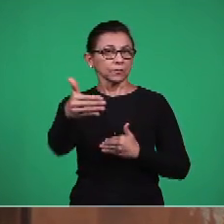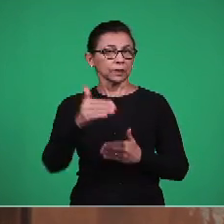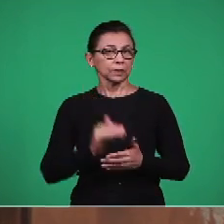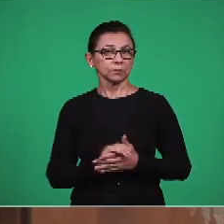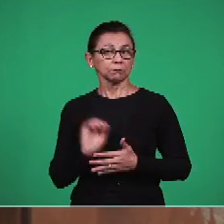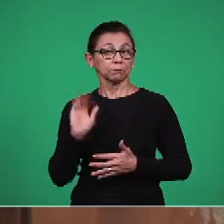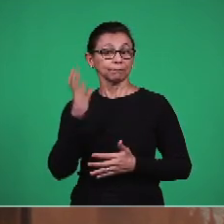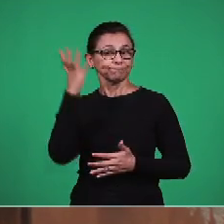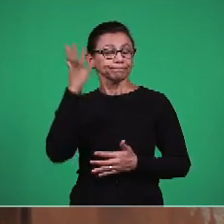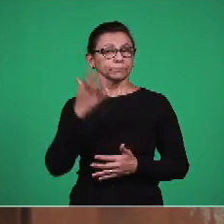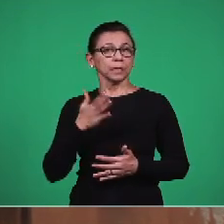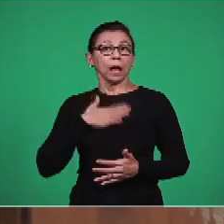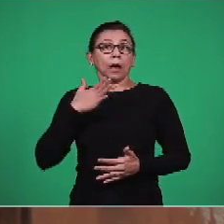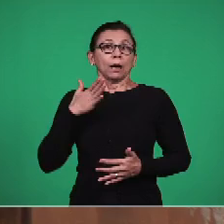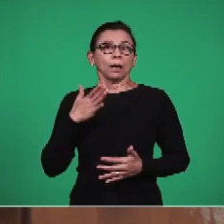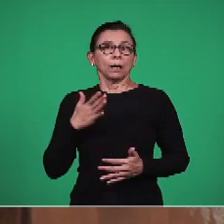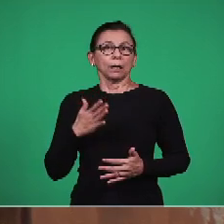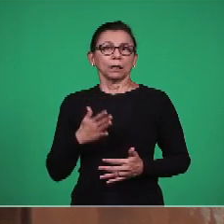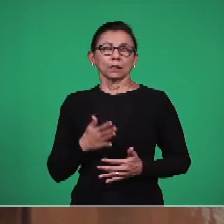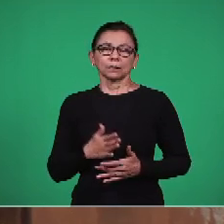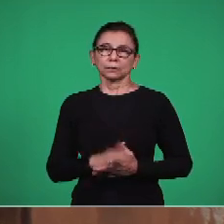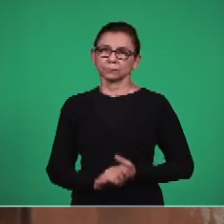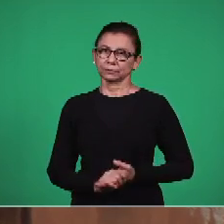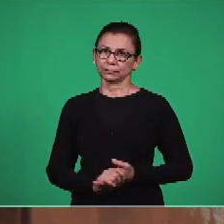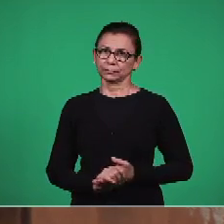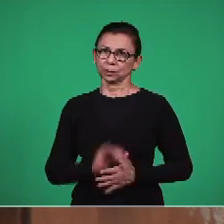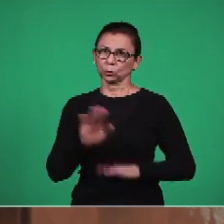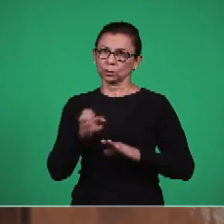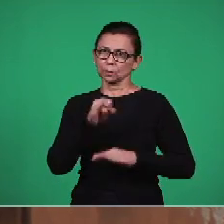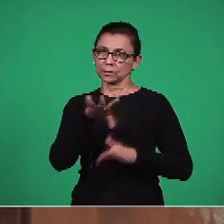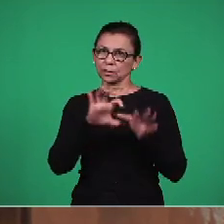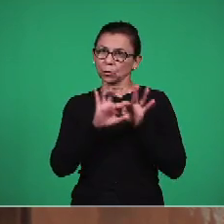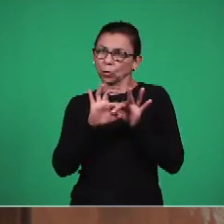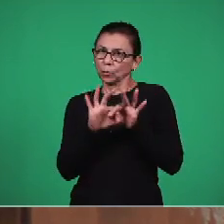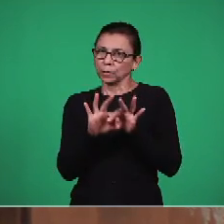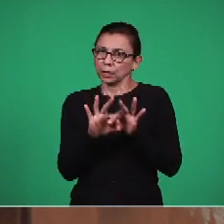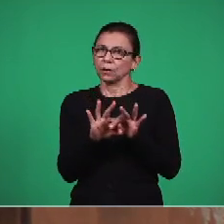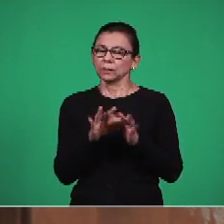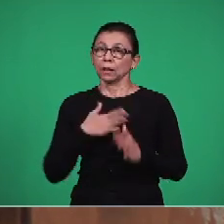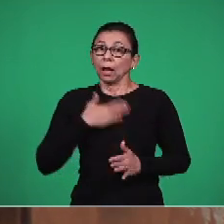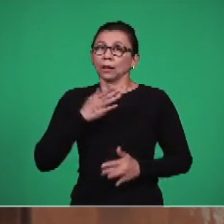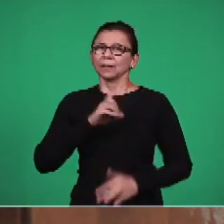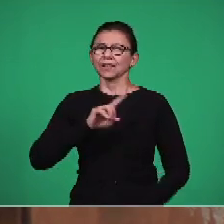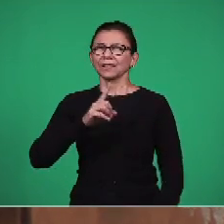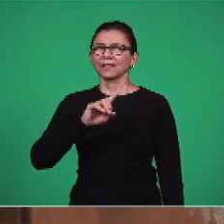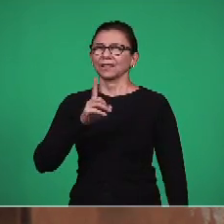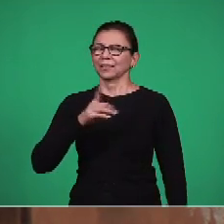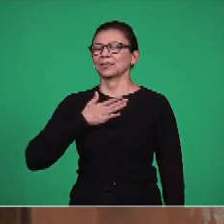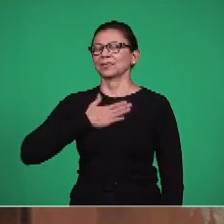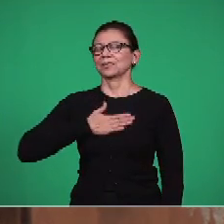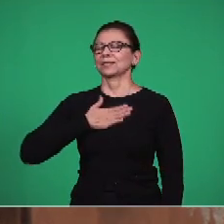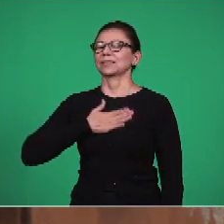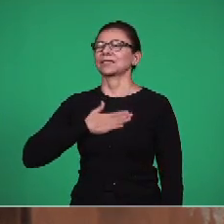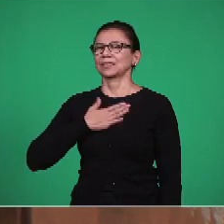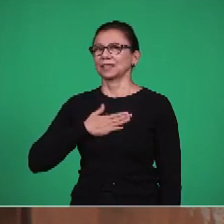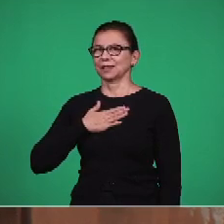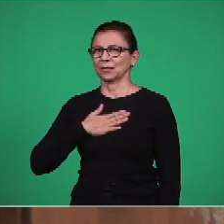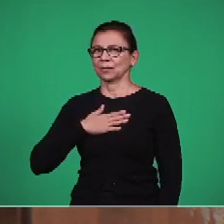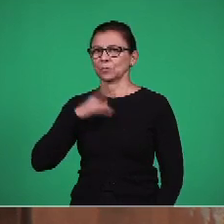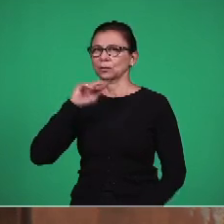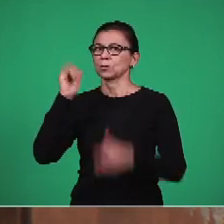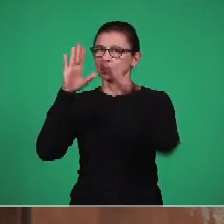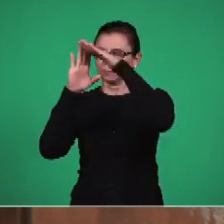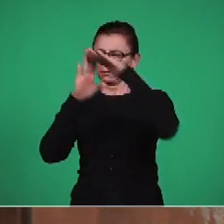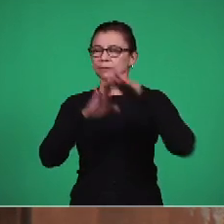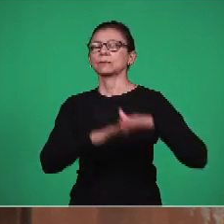se surpreender se estiver na comunhão. Não vai acontecer, o senhor vai dar o livramento? Então, está feito o livramento.